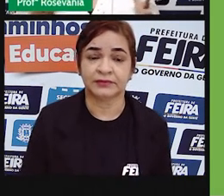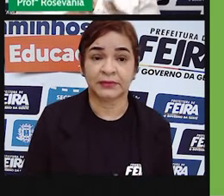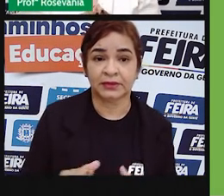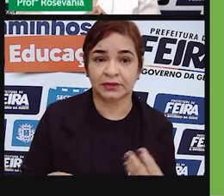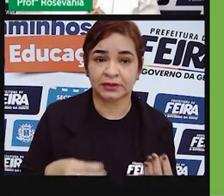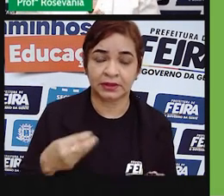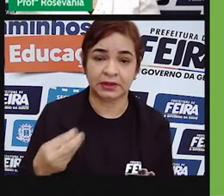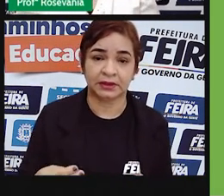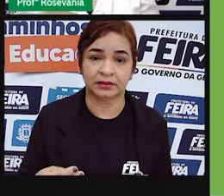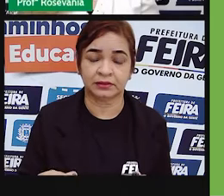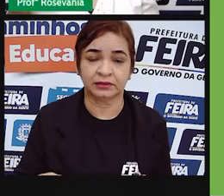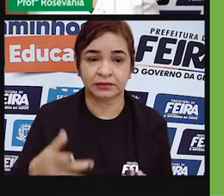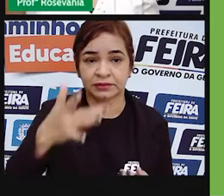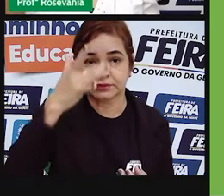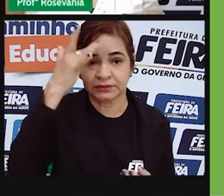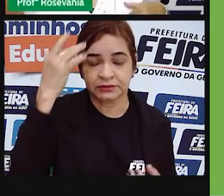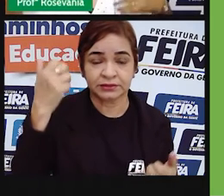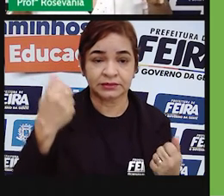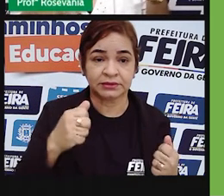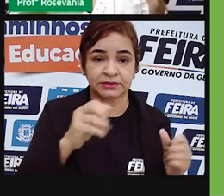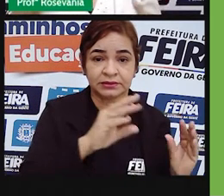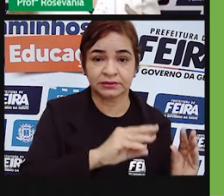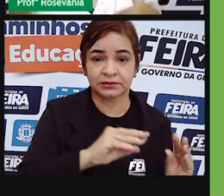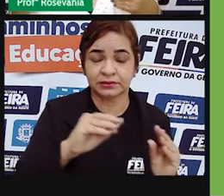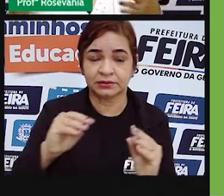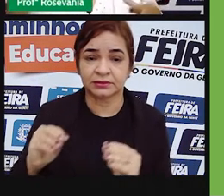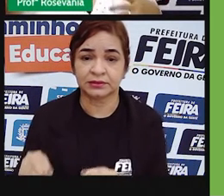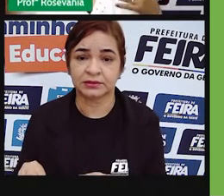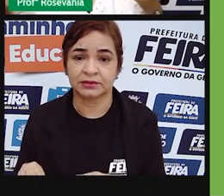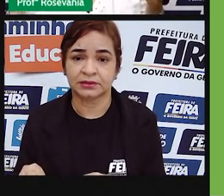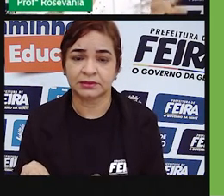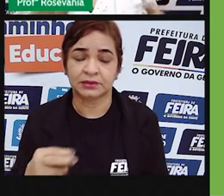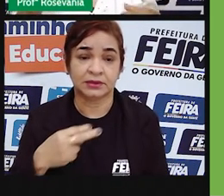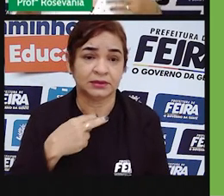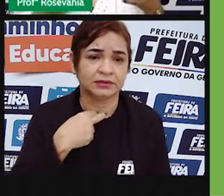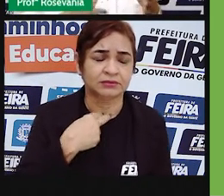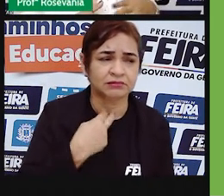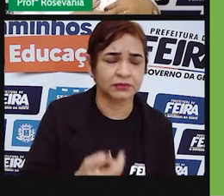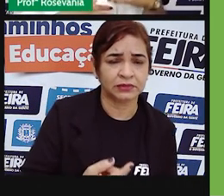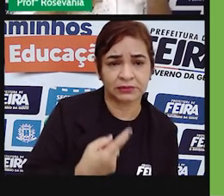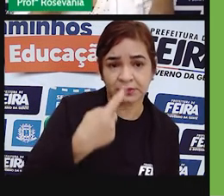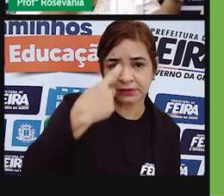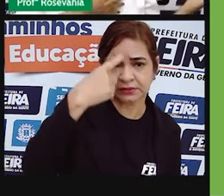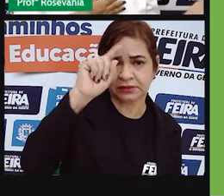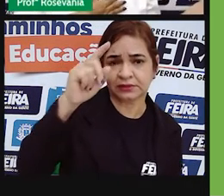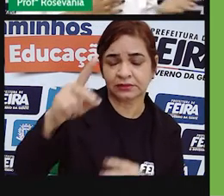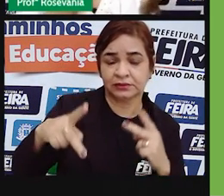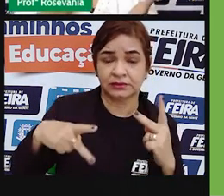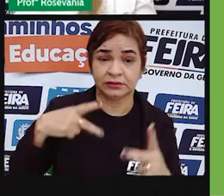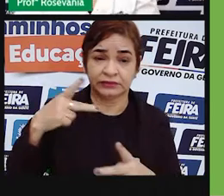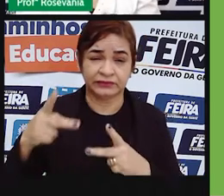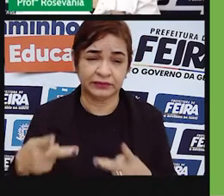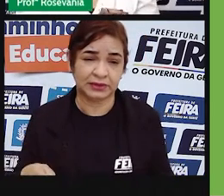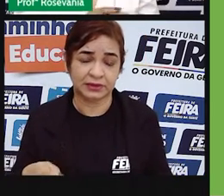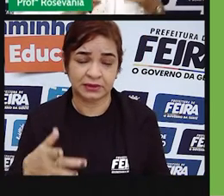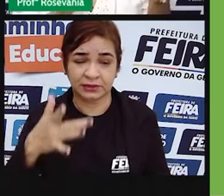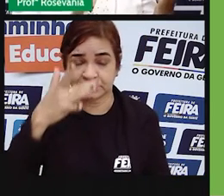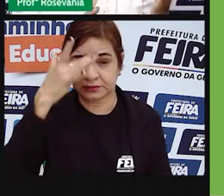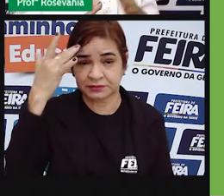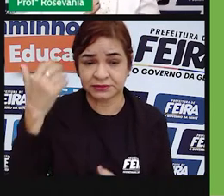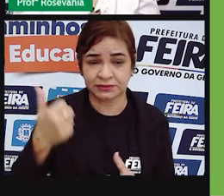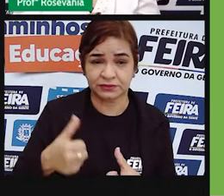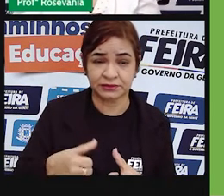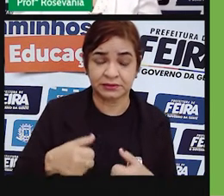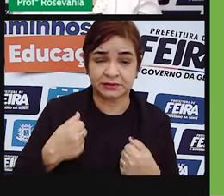regime né de governo lá e você não pode professar suas ideias o que você passa sem mínimo não é persona non